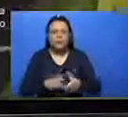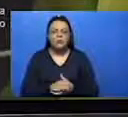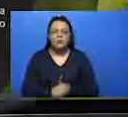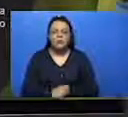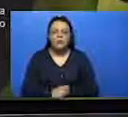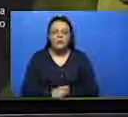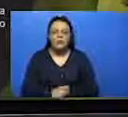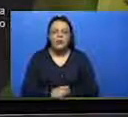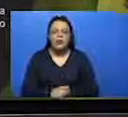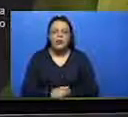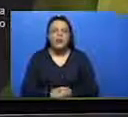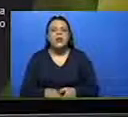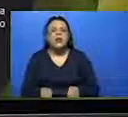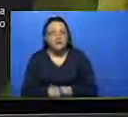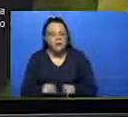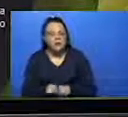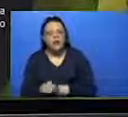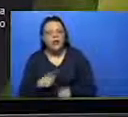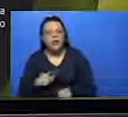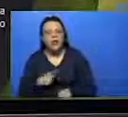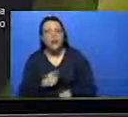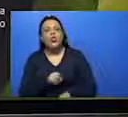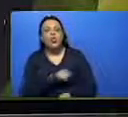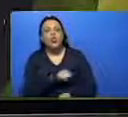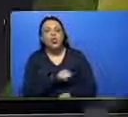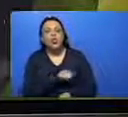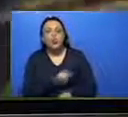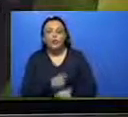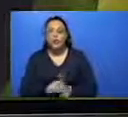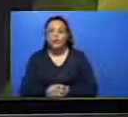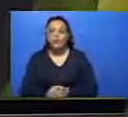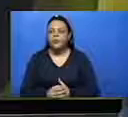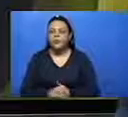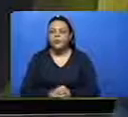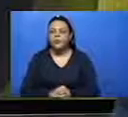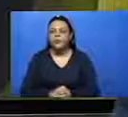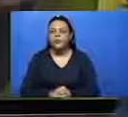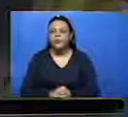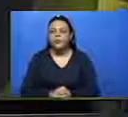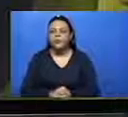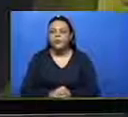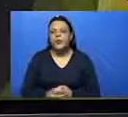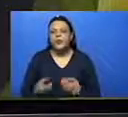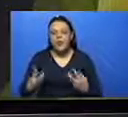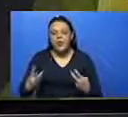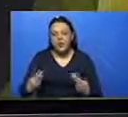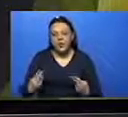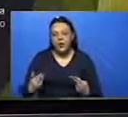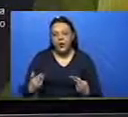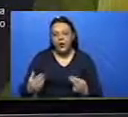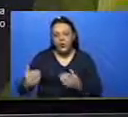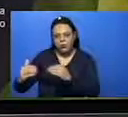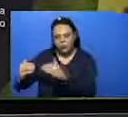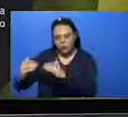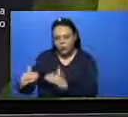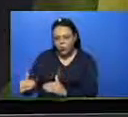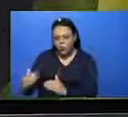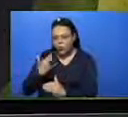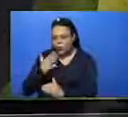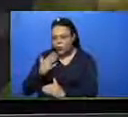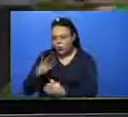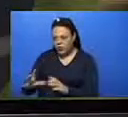Mas também pode aparecer em valores absolutos, como no terceiro gráfico, ok?